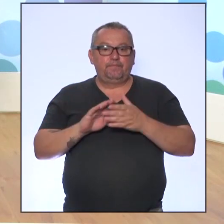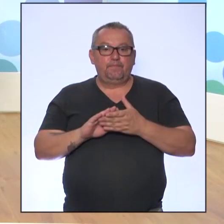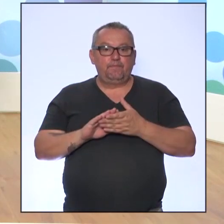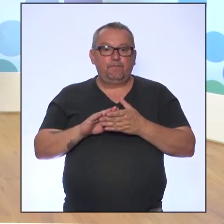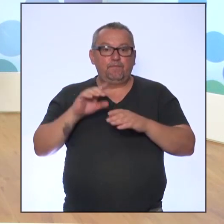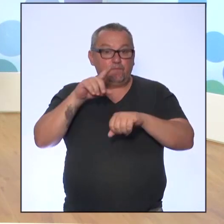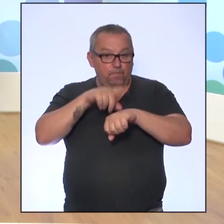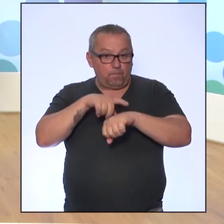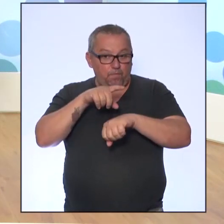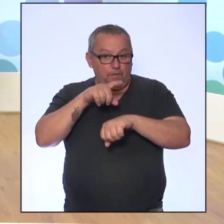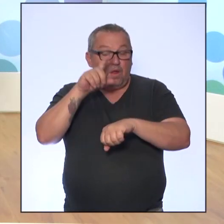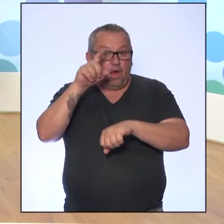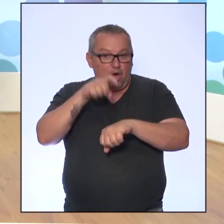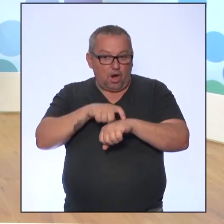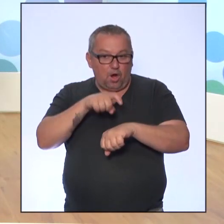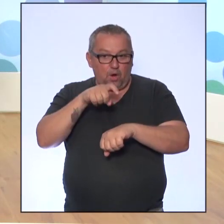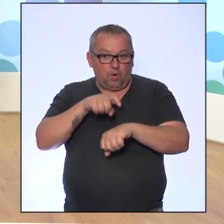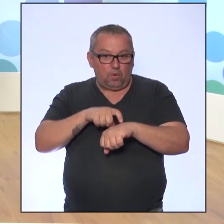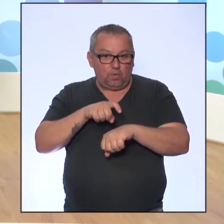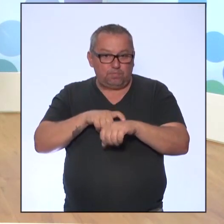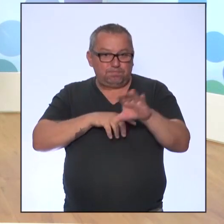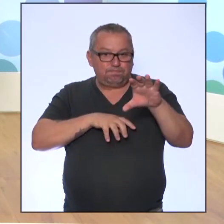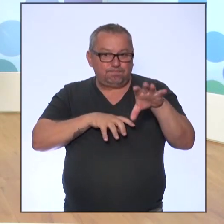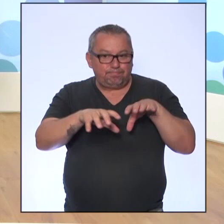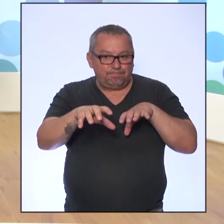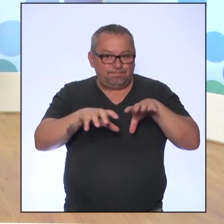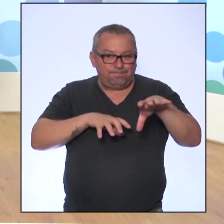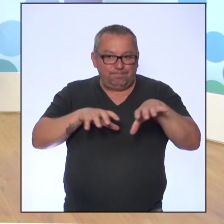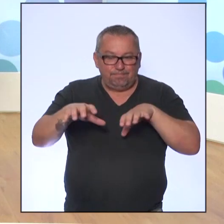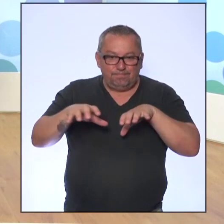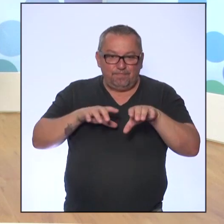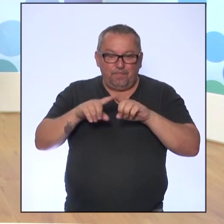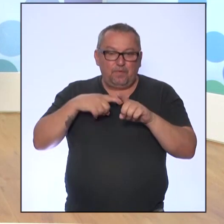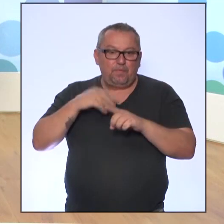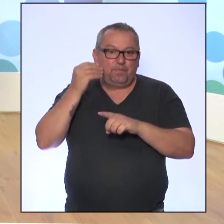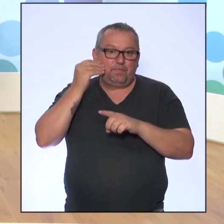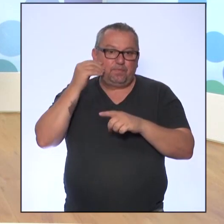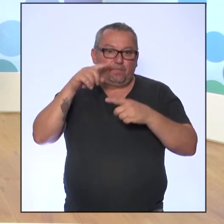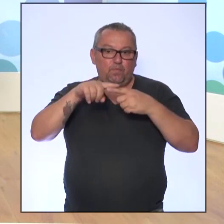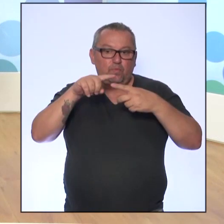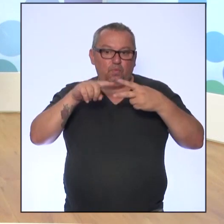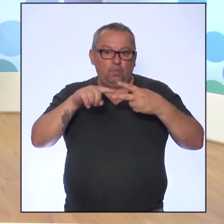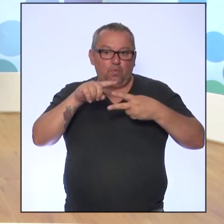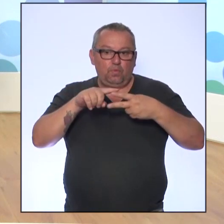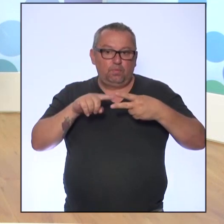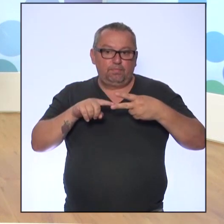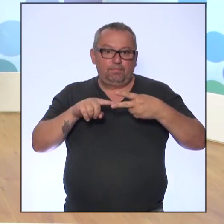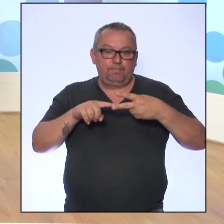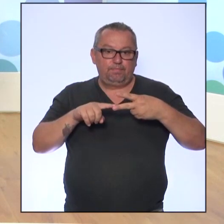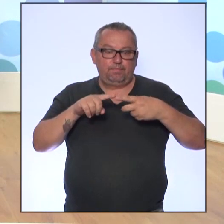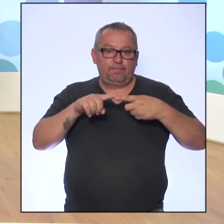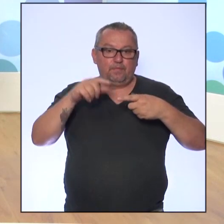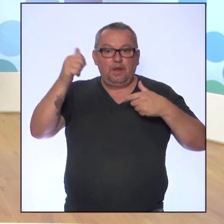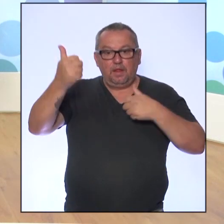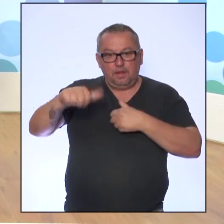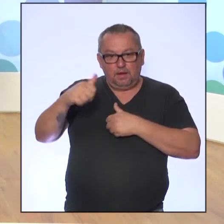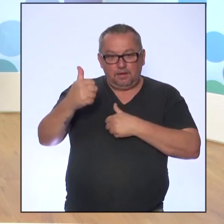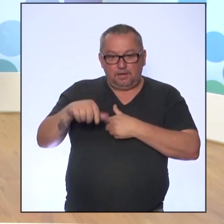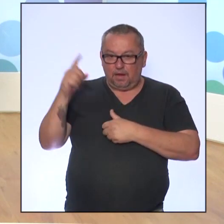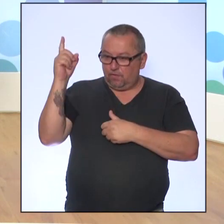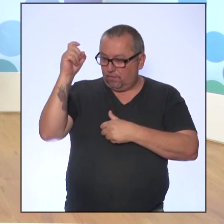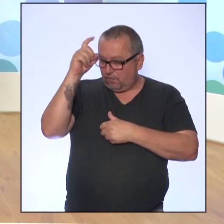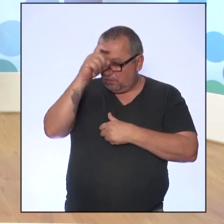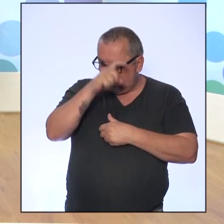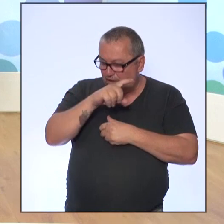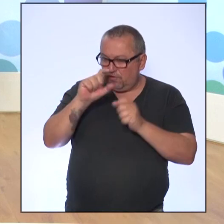a hora do movimento, a hora que vocês estiverem fazendo, eu gostaria que vocês pensassem em 2 questões, né? Analisar a dificuldade em realizar o